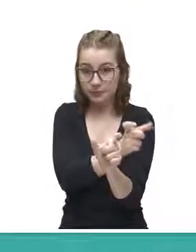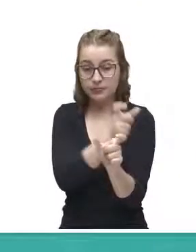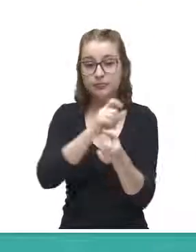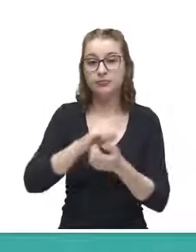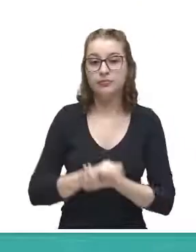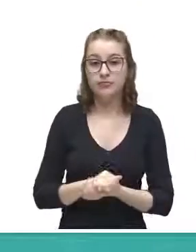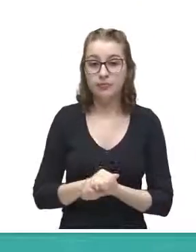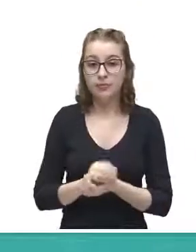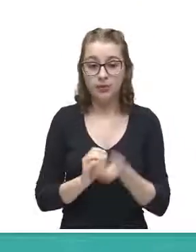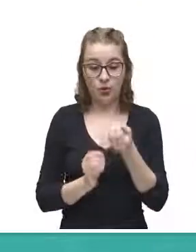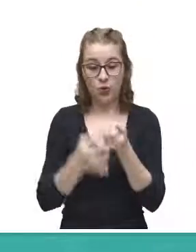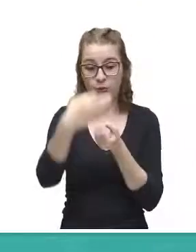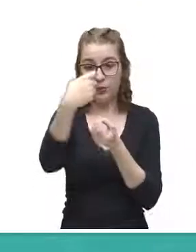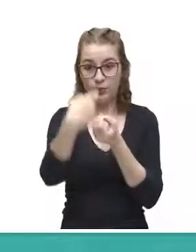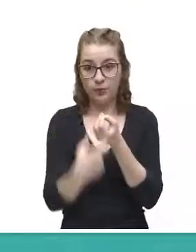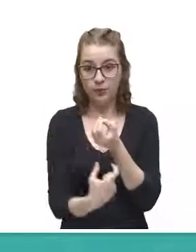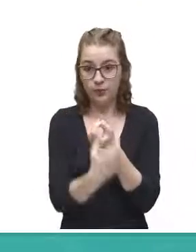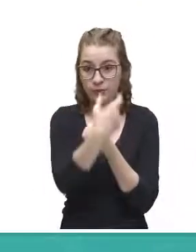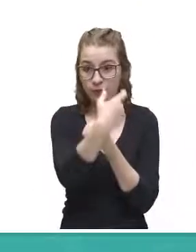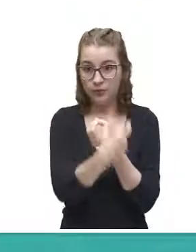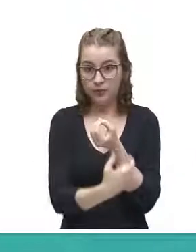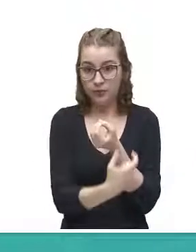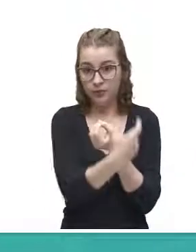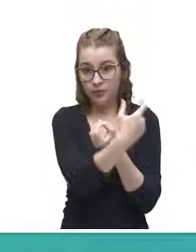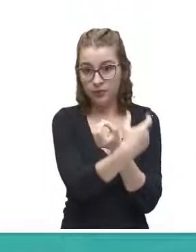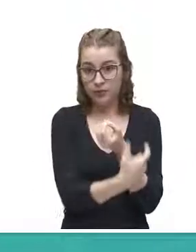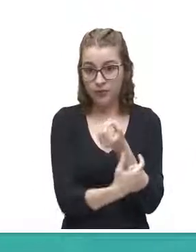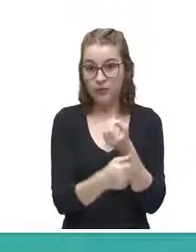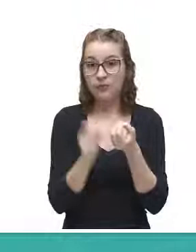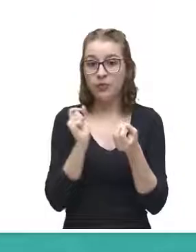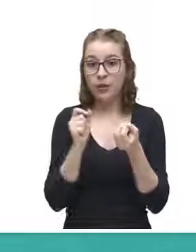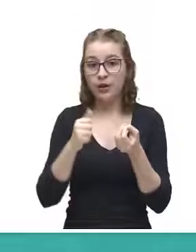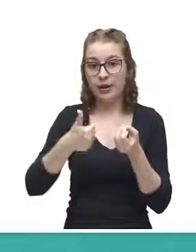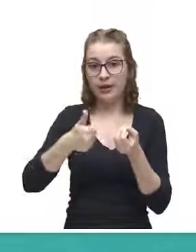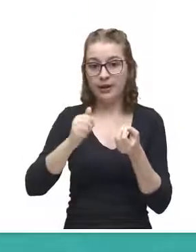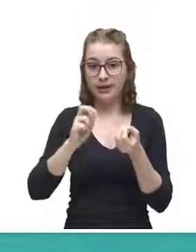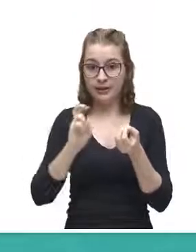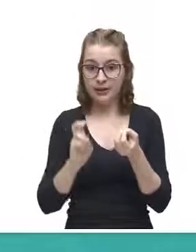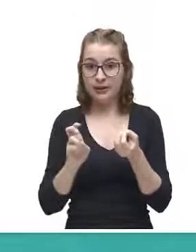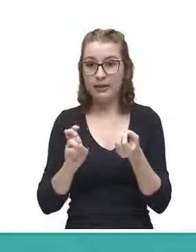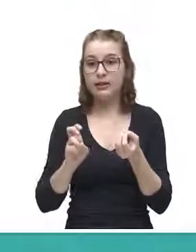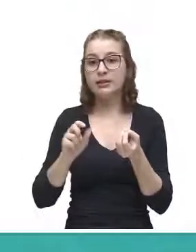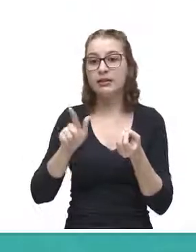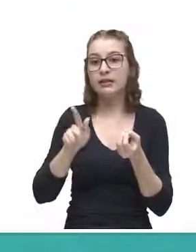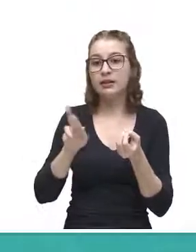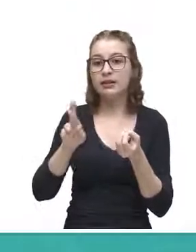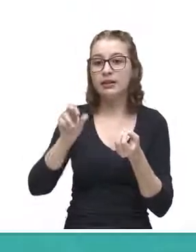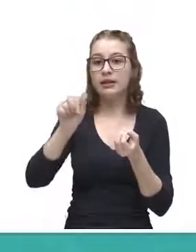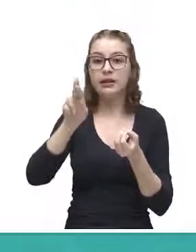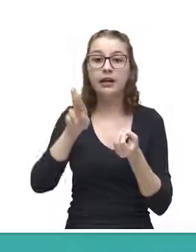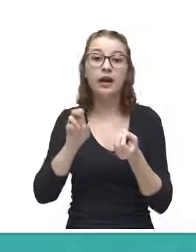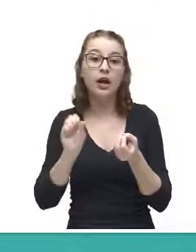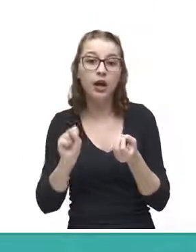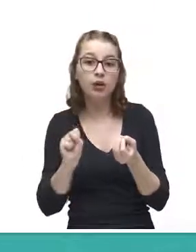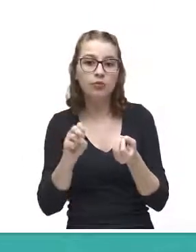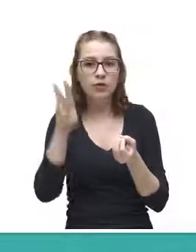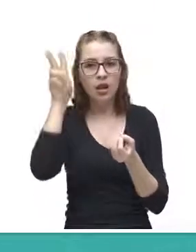faixa corresponde ao quê? A 15 graus de longitude. Lembrem lá, o total são